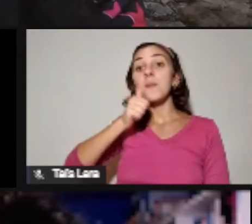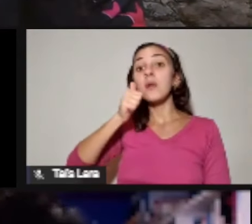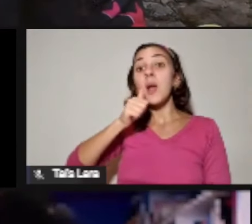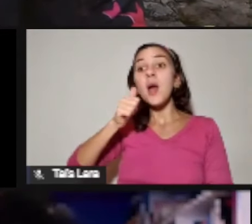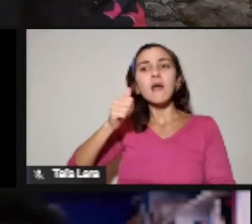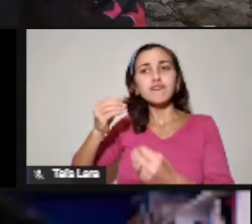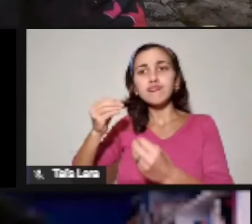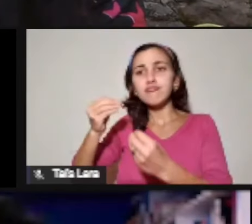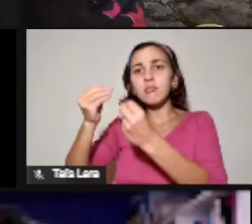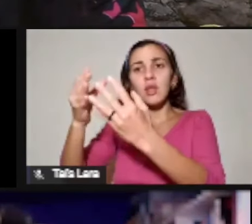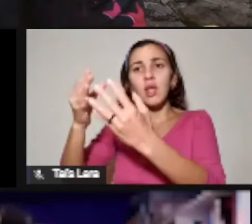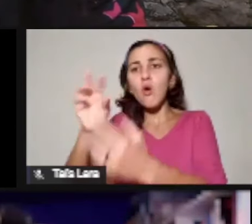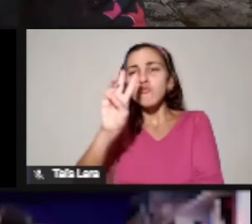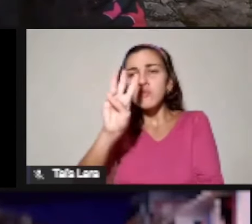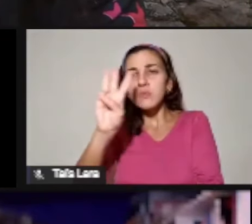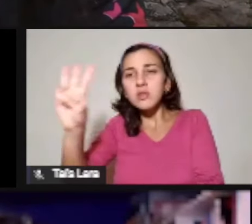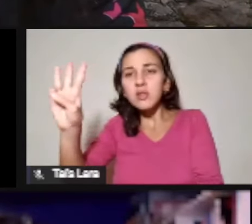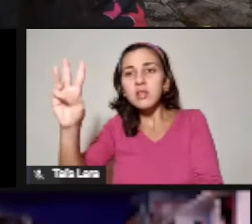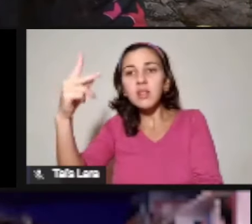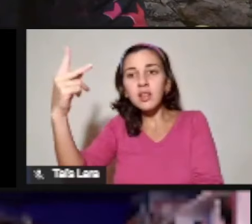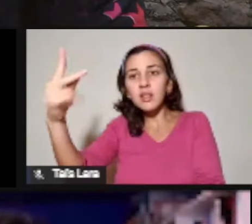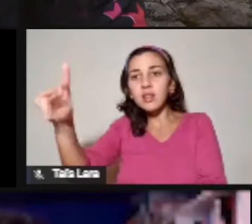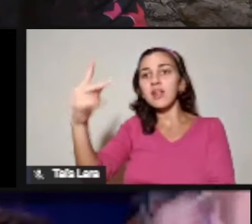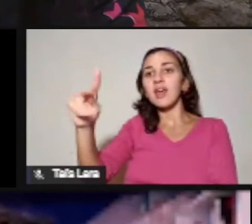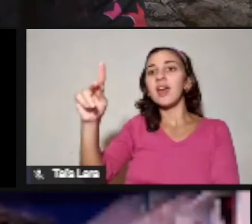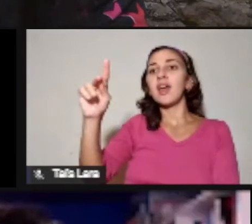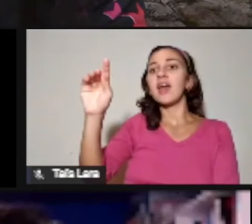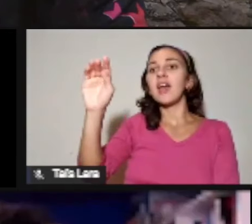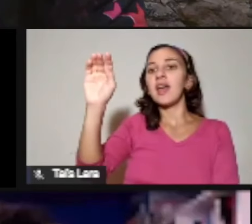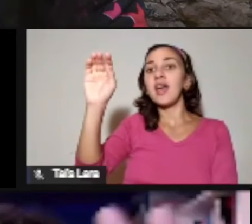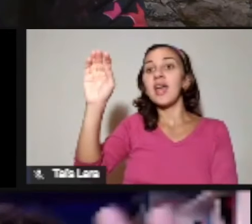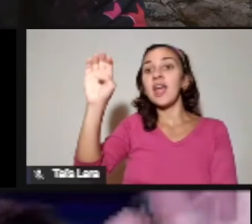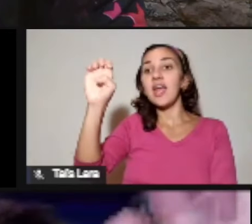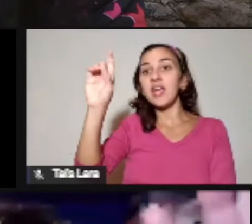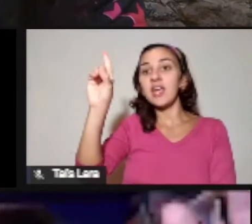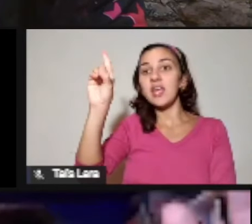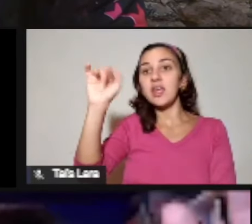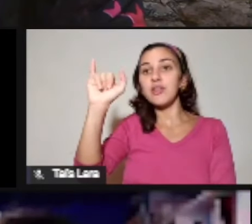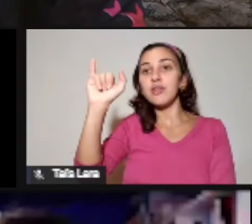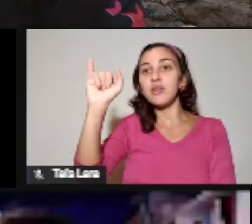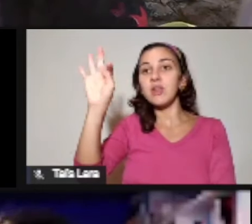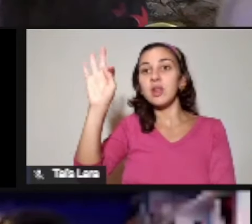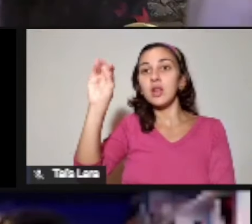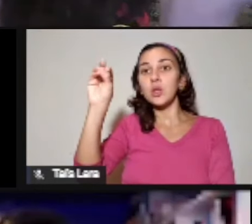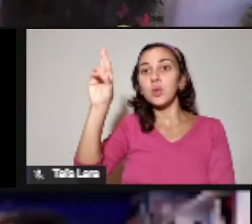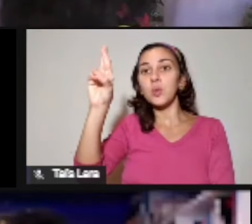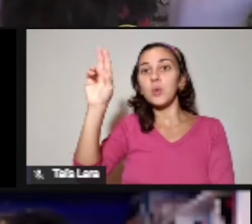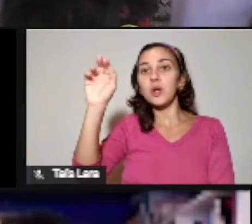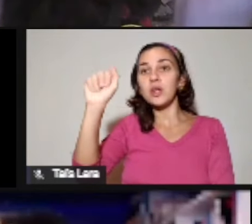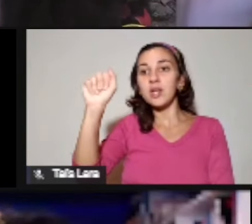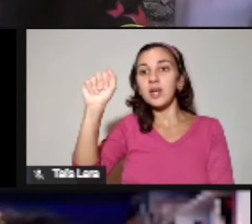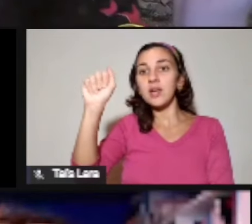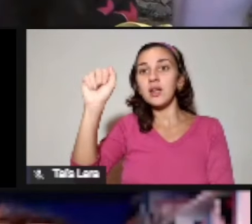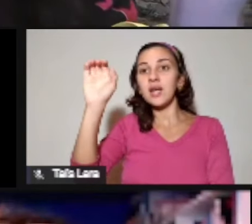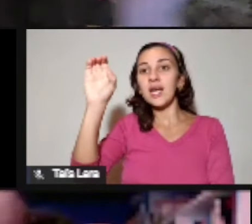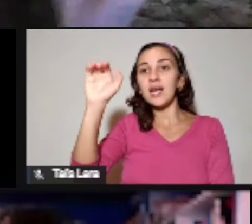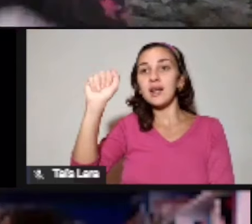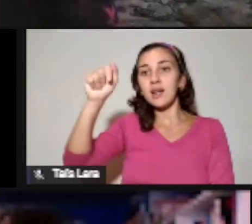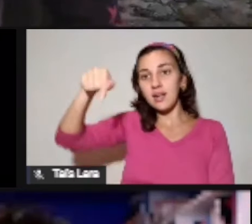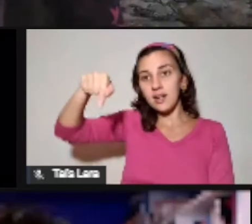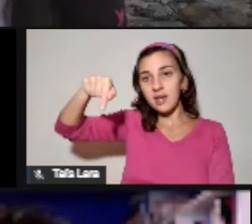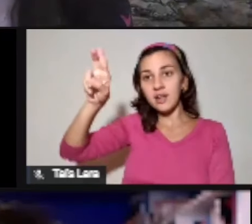editoracaqui.com.br e vai ter lá, pá, na entrada do site, uma foto das fitinhas, no meu punho,